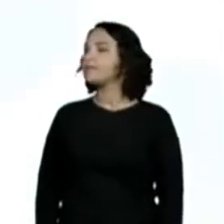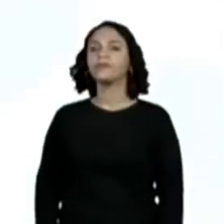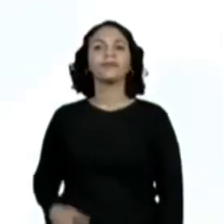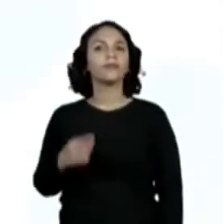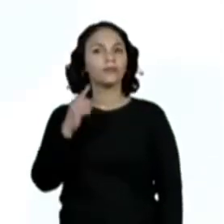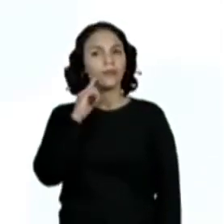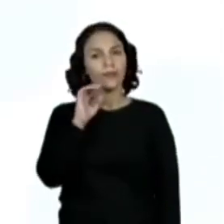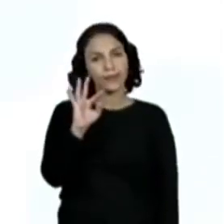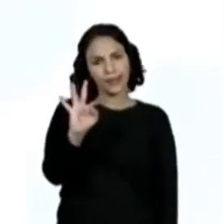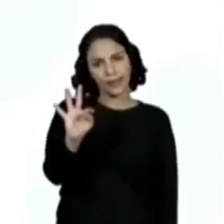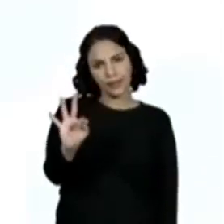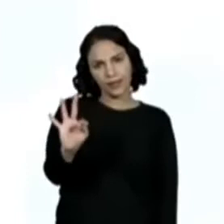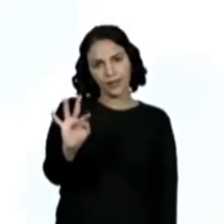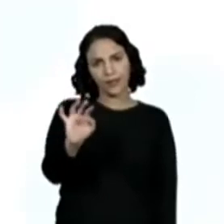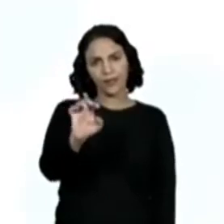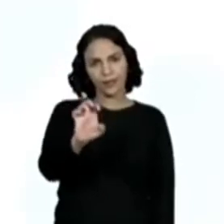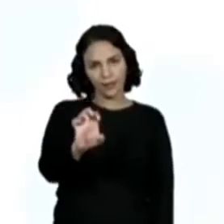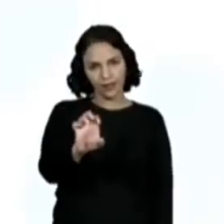tesoura.